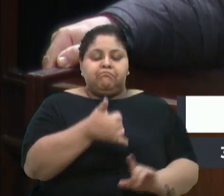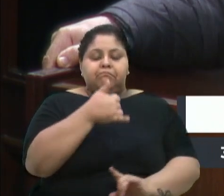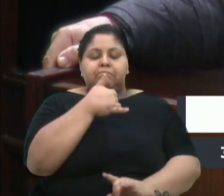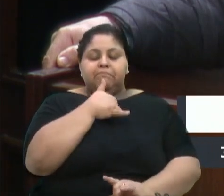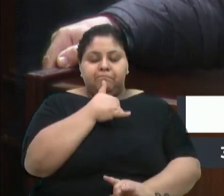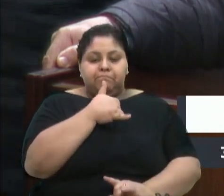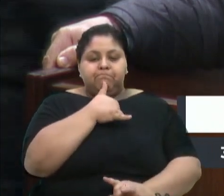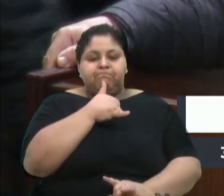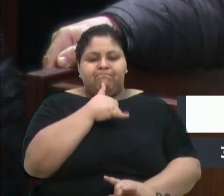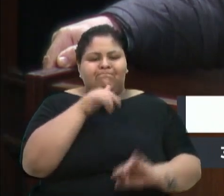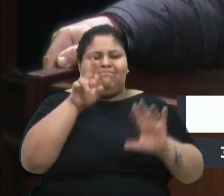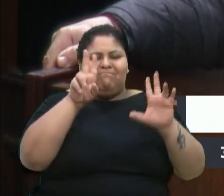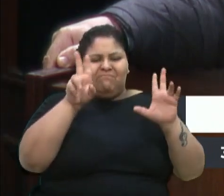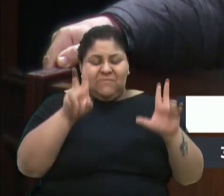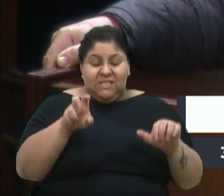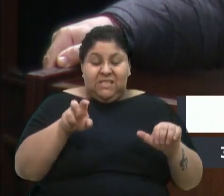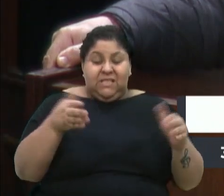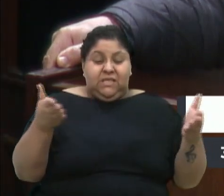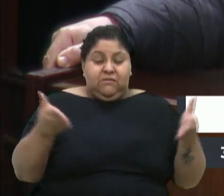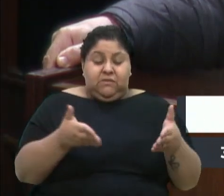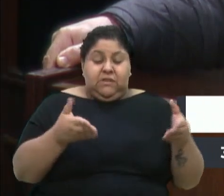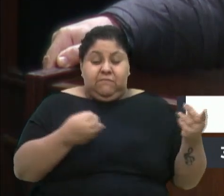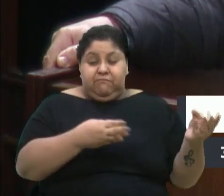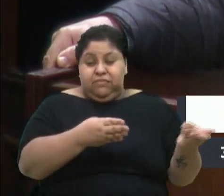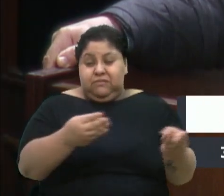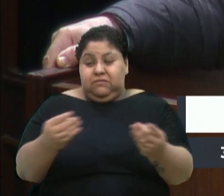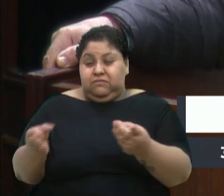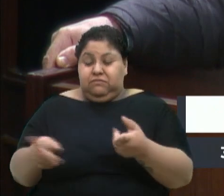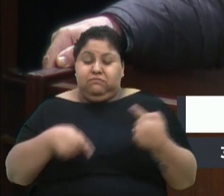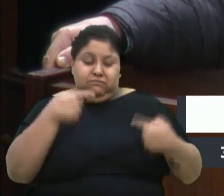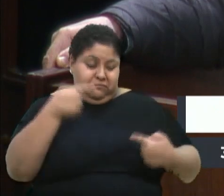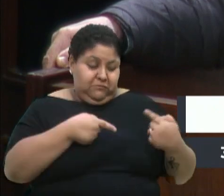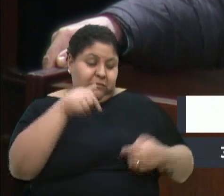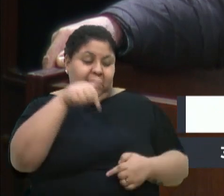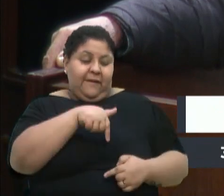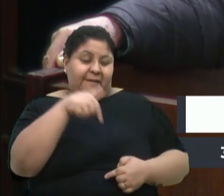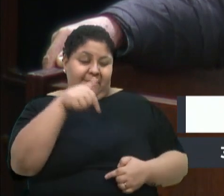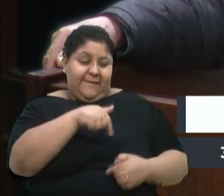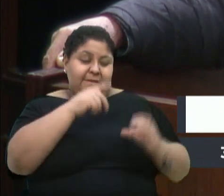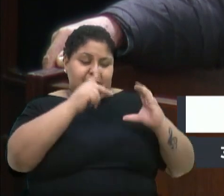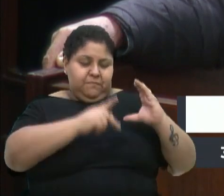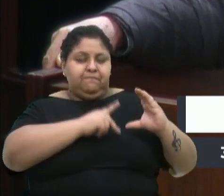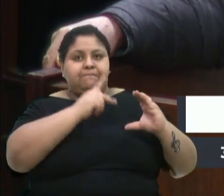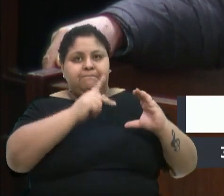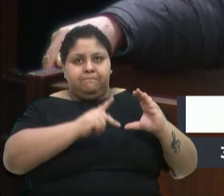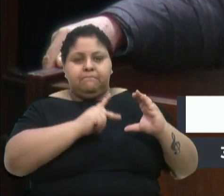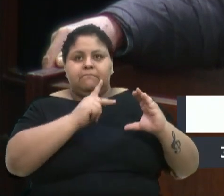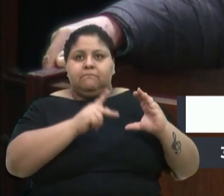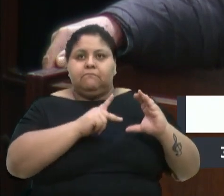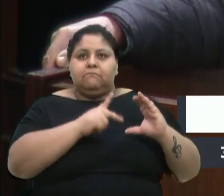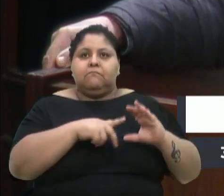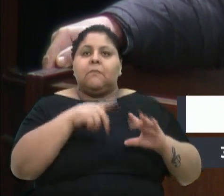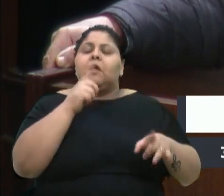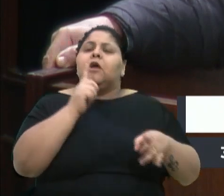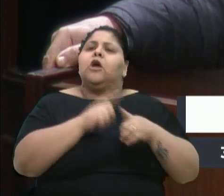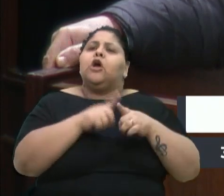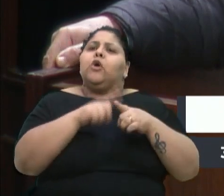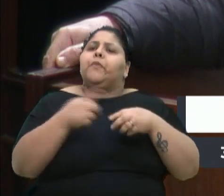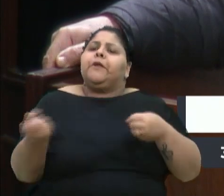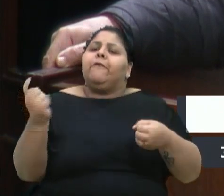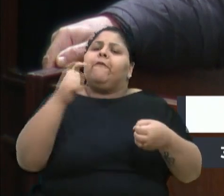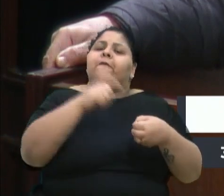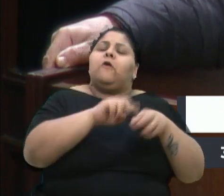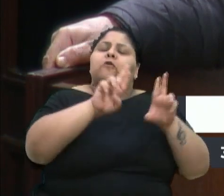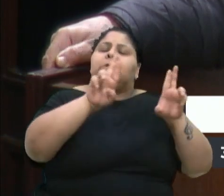infelizmente, de um assunto já muito debatido nesta casa. O porquê que eu volto